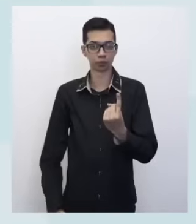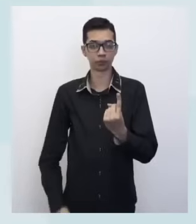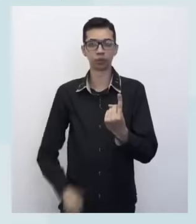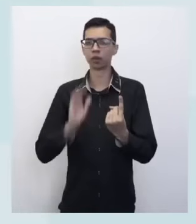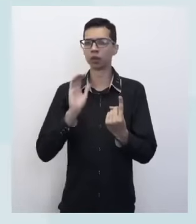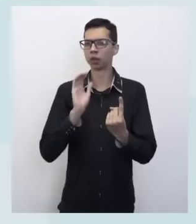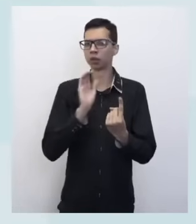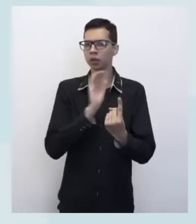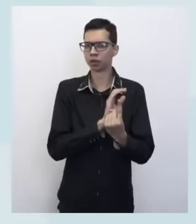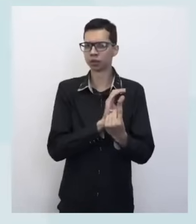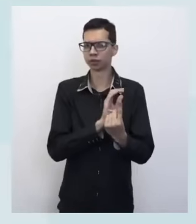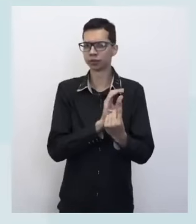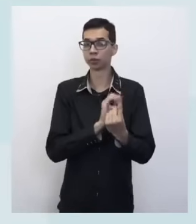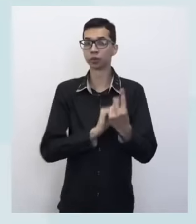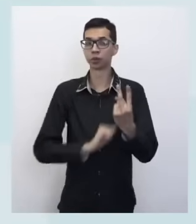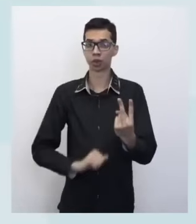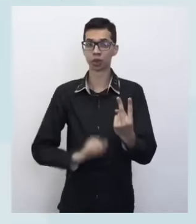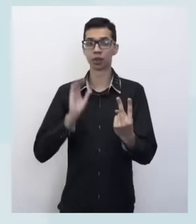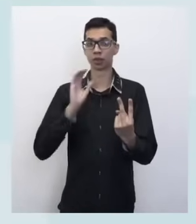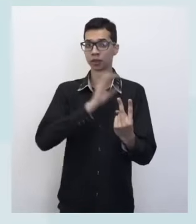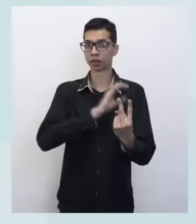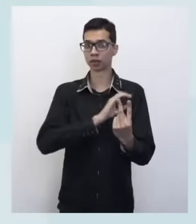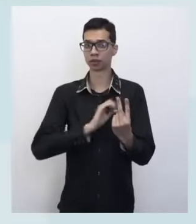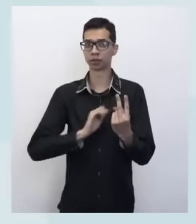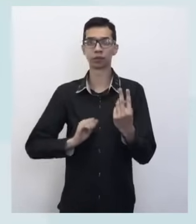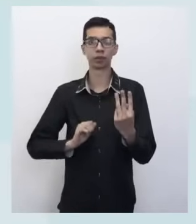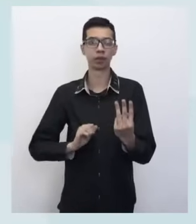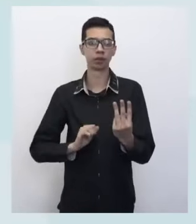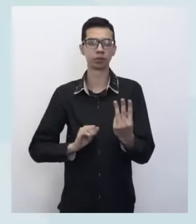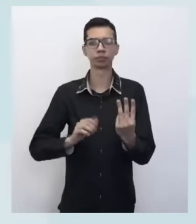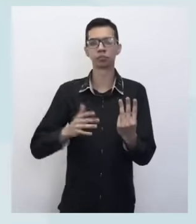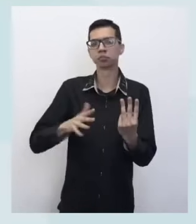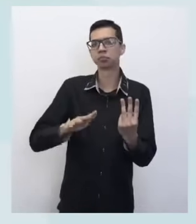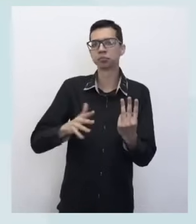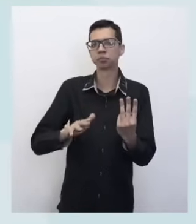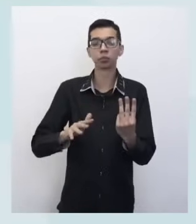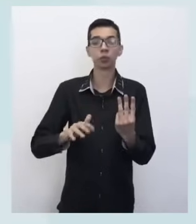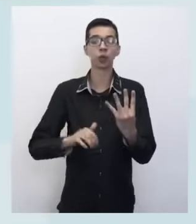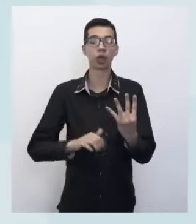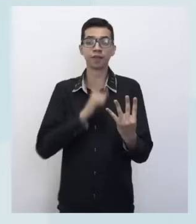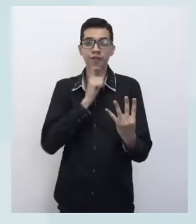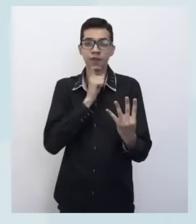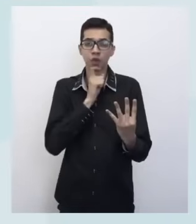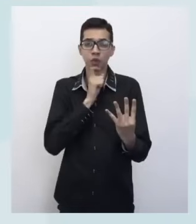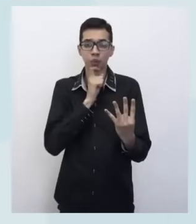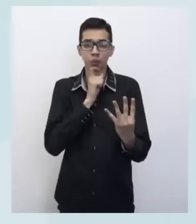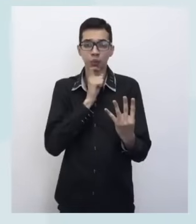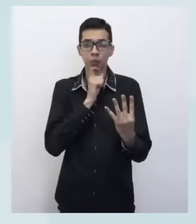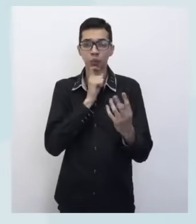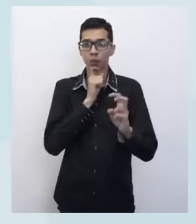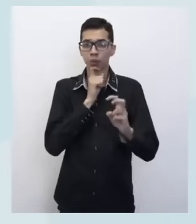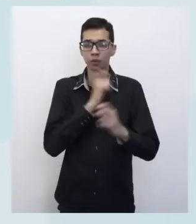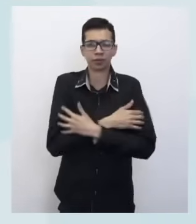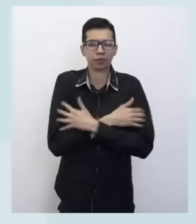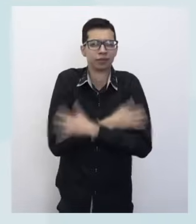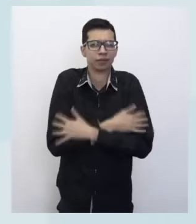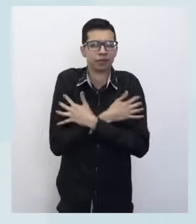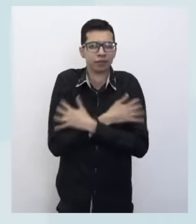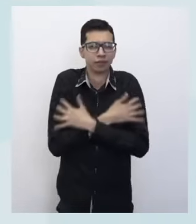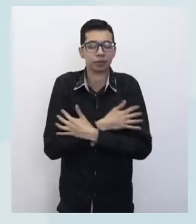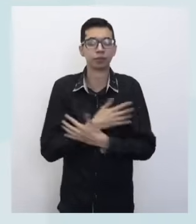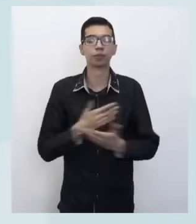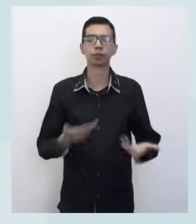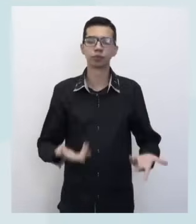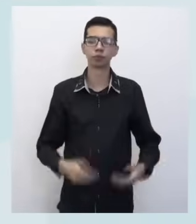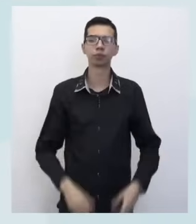quente, né? Número 2, quente. Número 3, ameno. Número 4, frio. Número 5, muito frio. E aí ele tem,